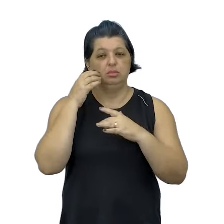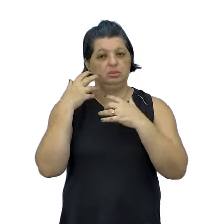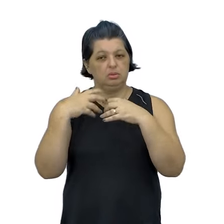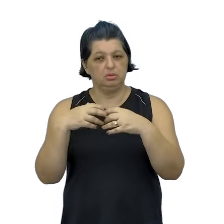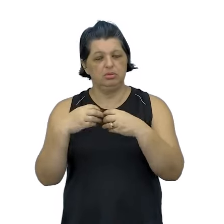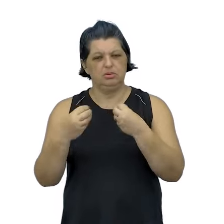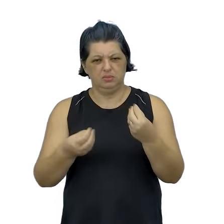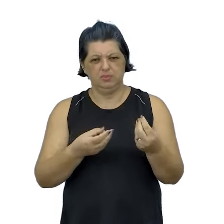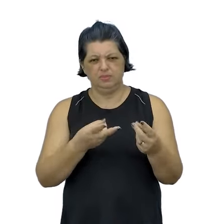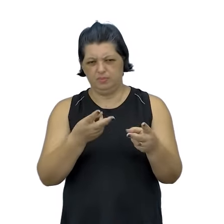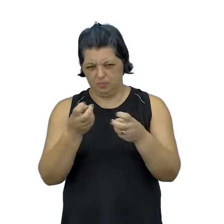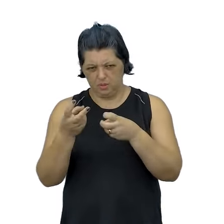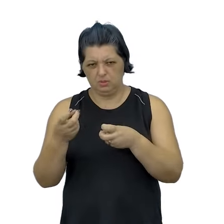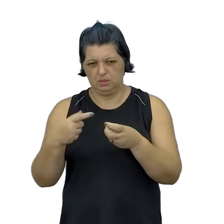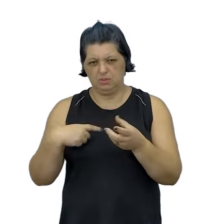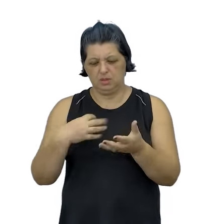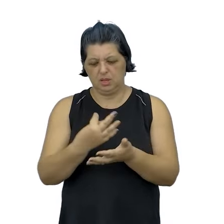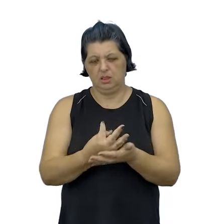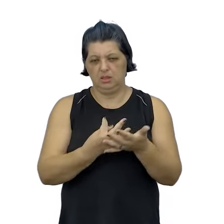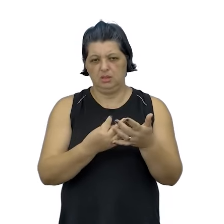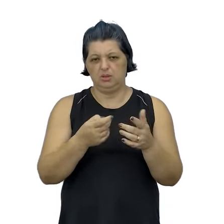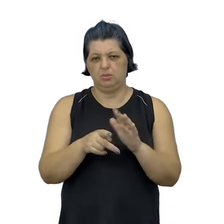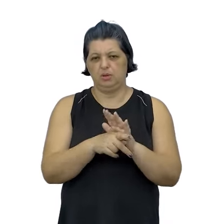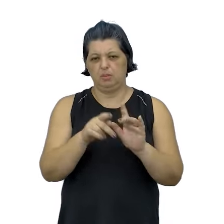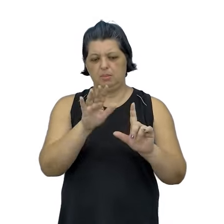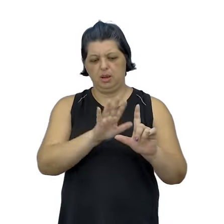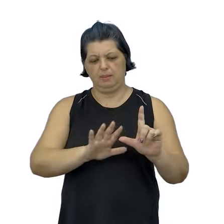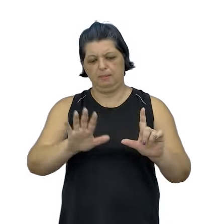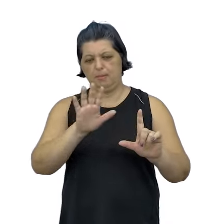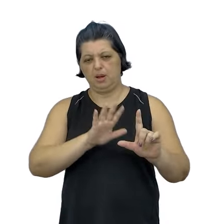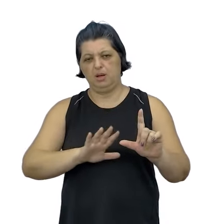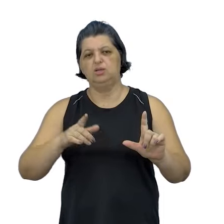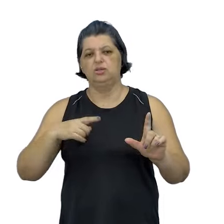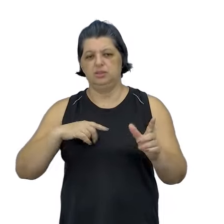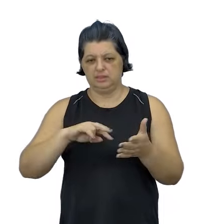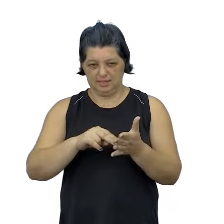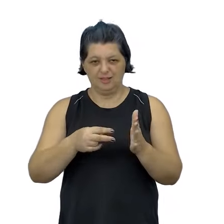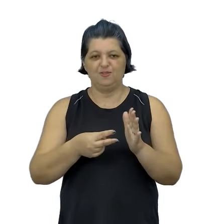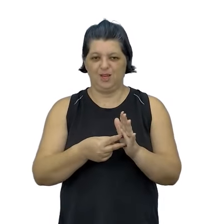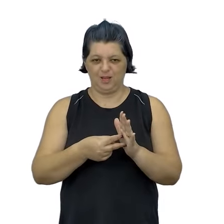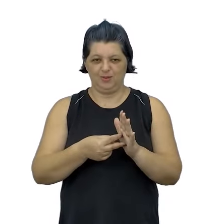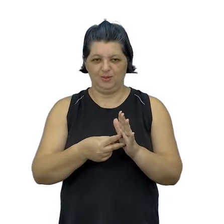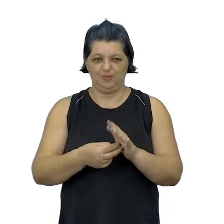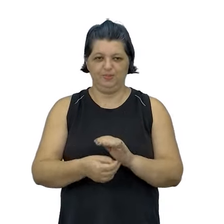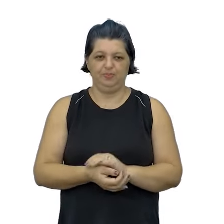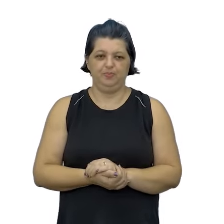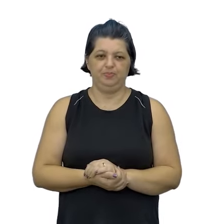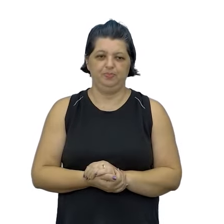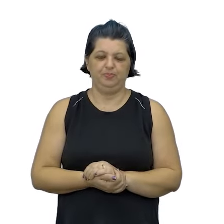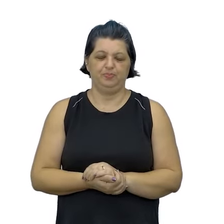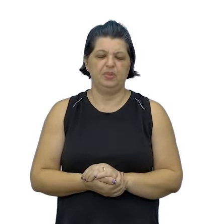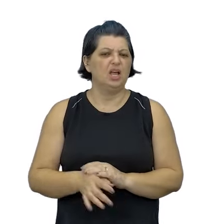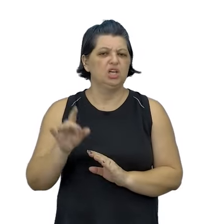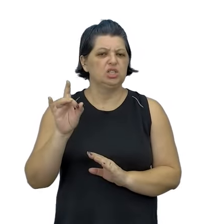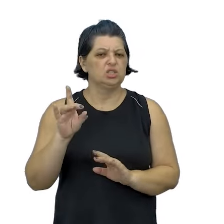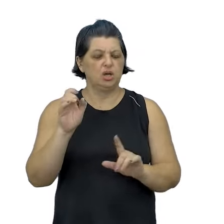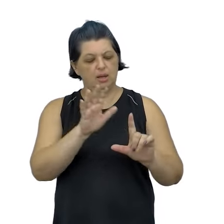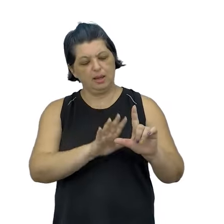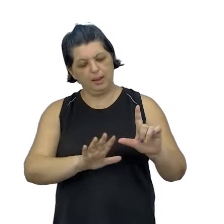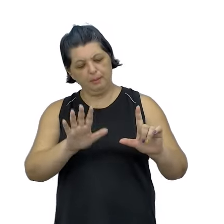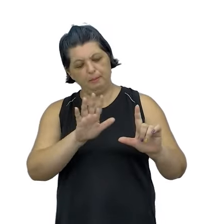ver que mesmo sendo um texto de imagem, ele também tem sentido, né, mesmo que apenas uma imagem, vai